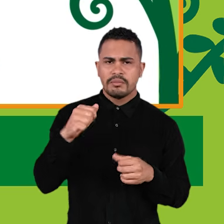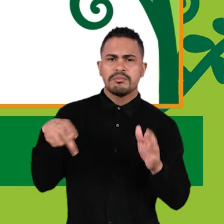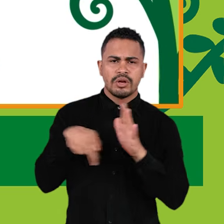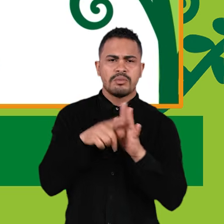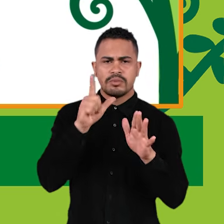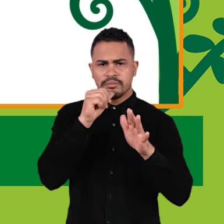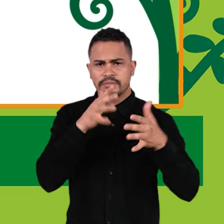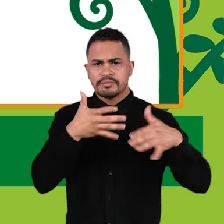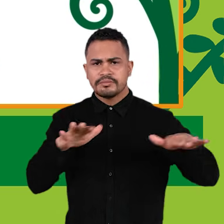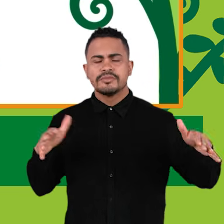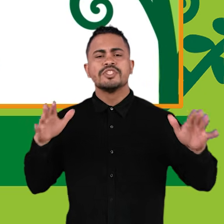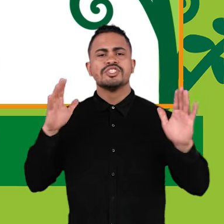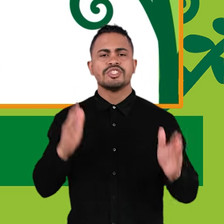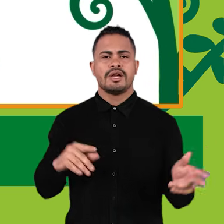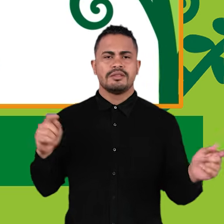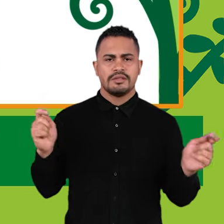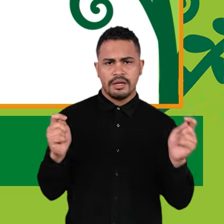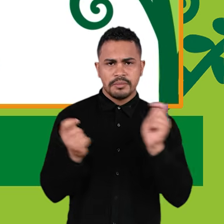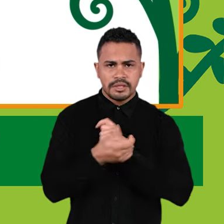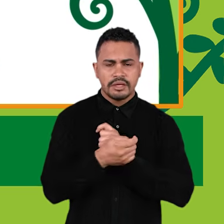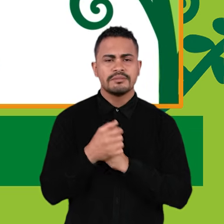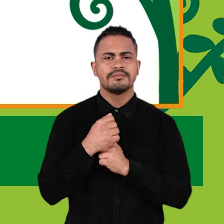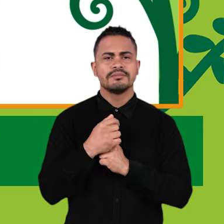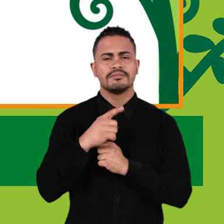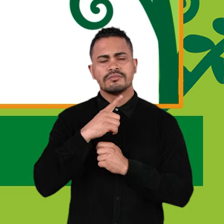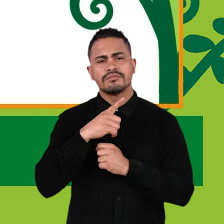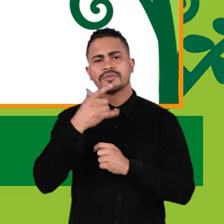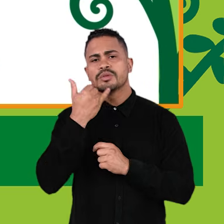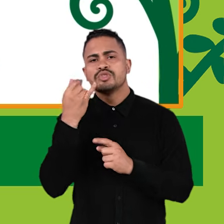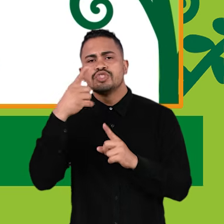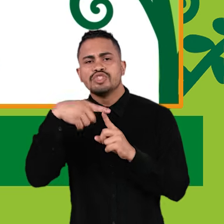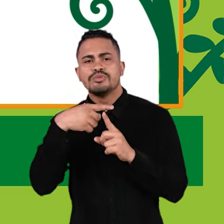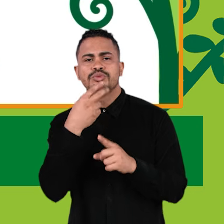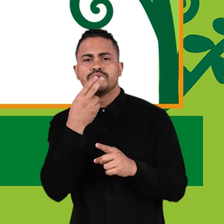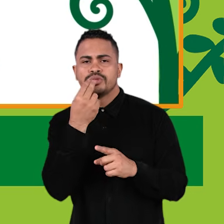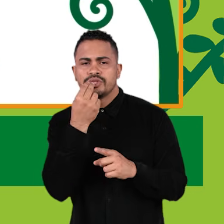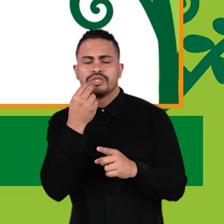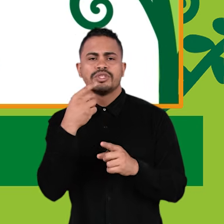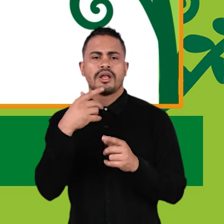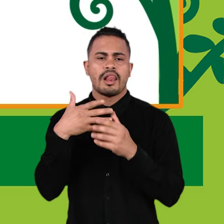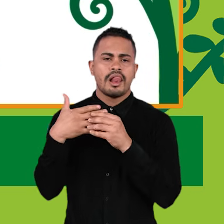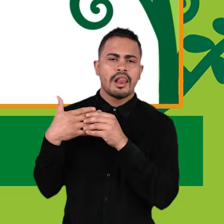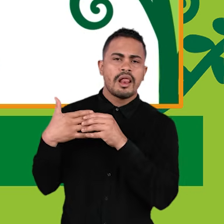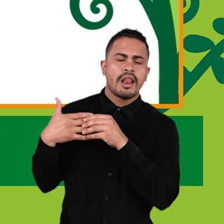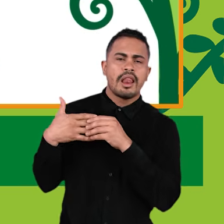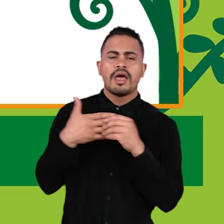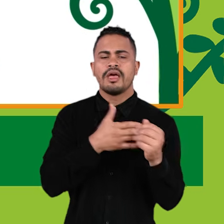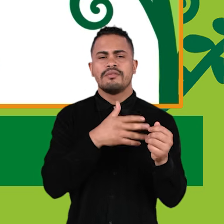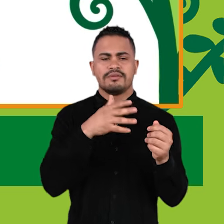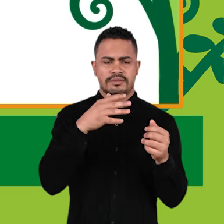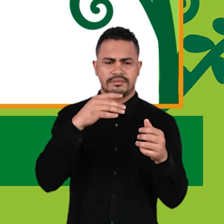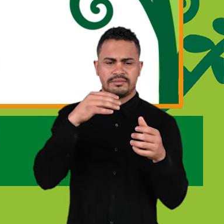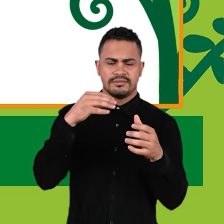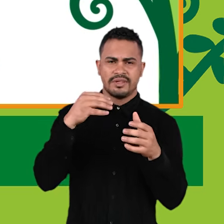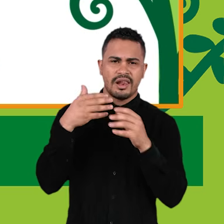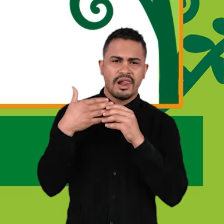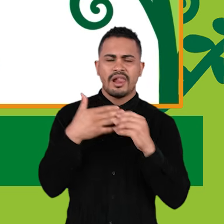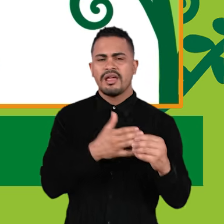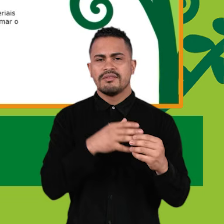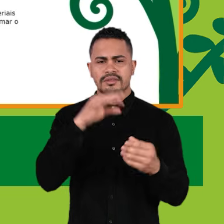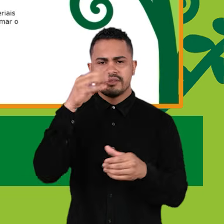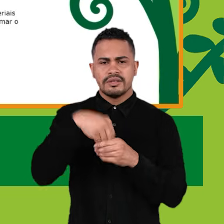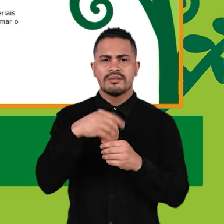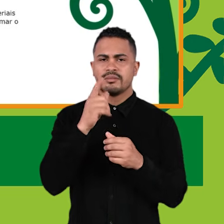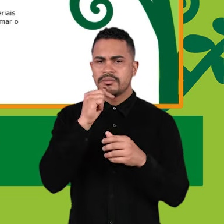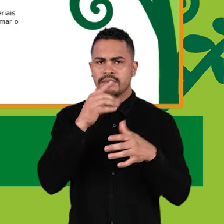do oceano, ele já adaptado a esse ou aquele tipo de nutriente que vem dessa ou daquela corrente, né, marítima.